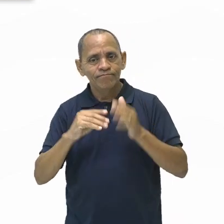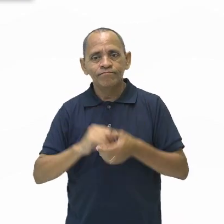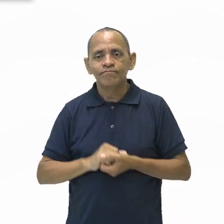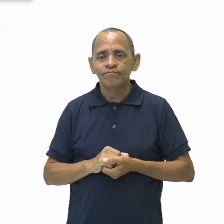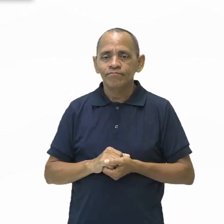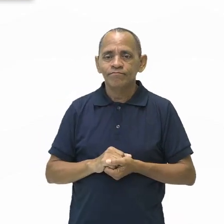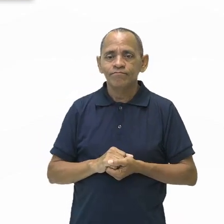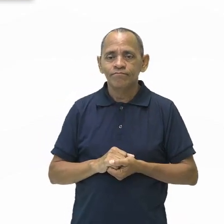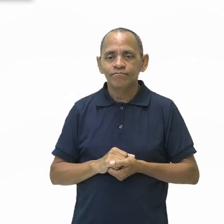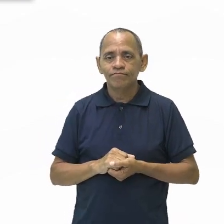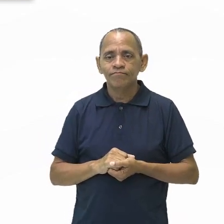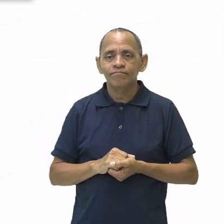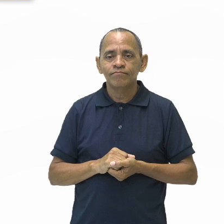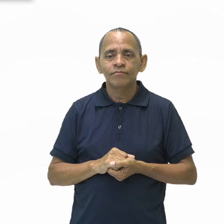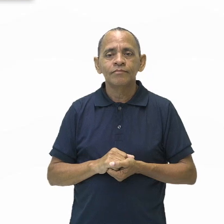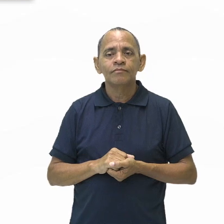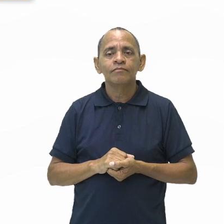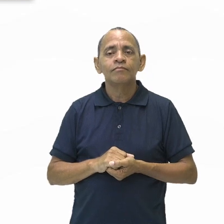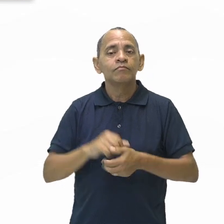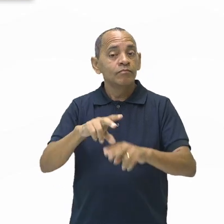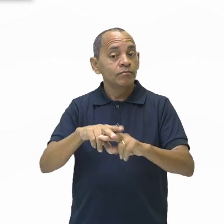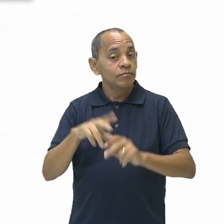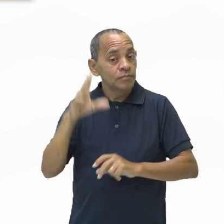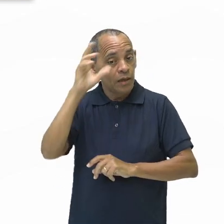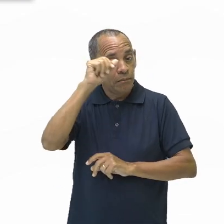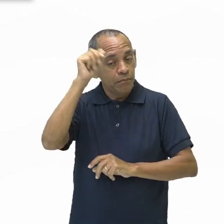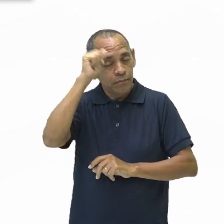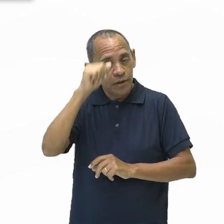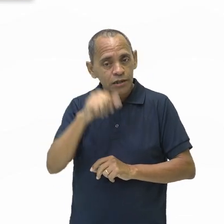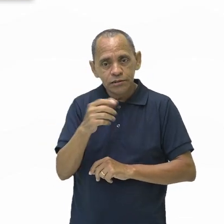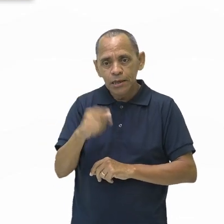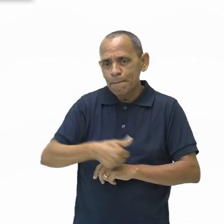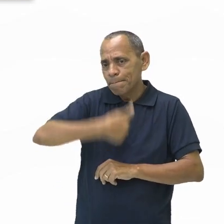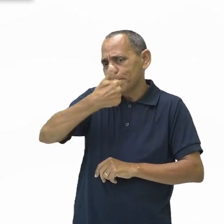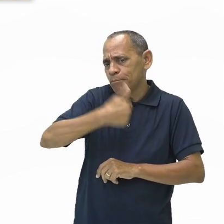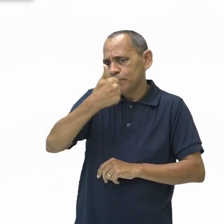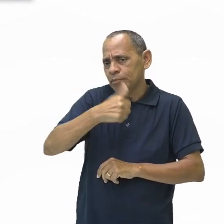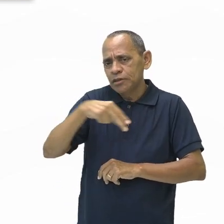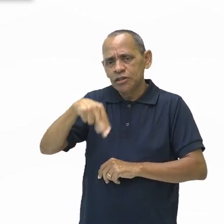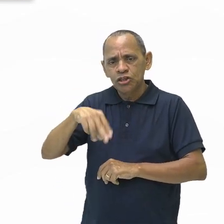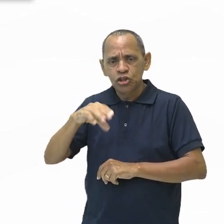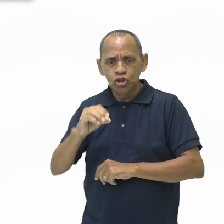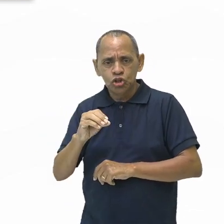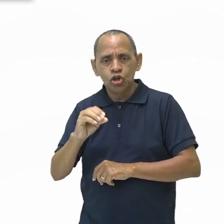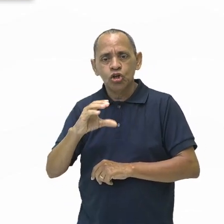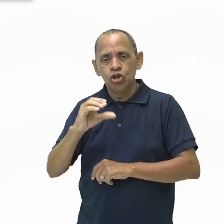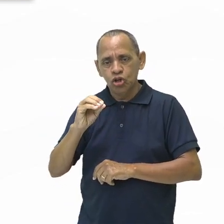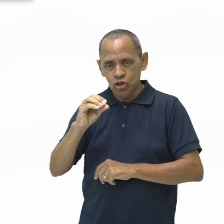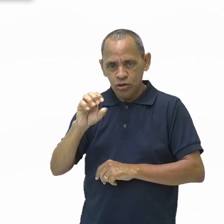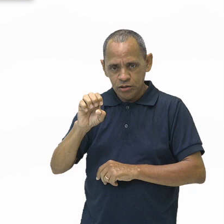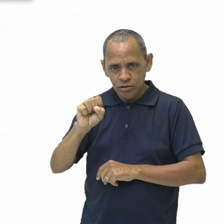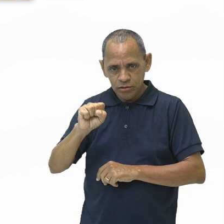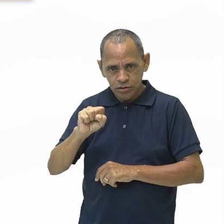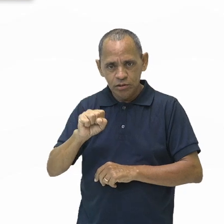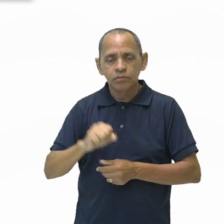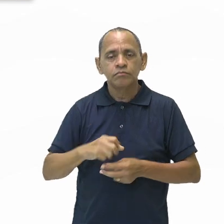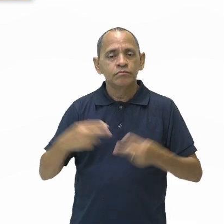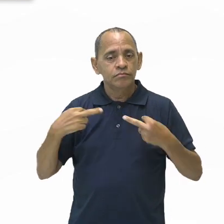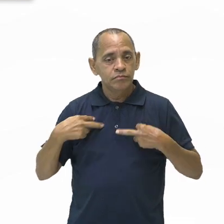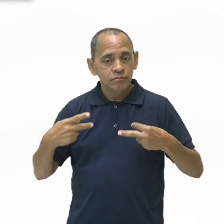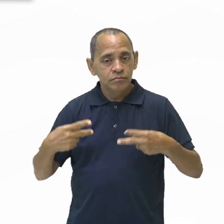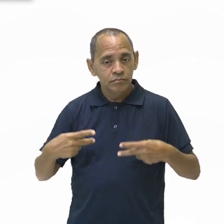imitação aprende as primeiras noções, né? E os homens se comprazem